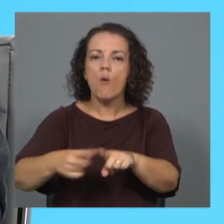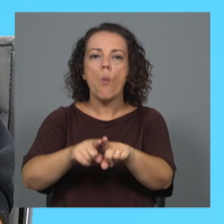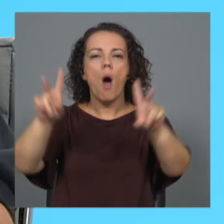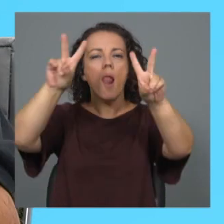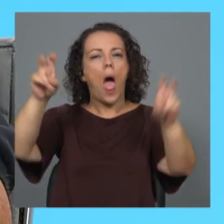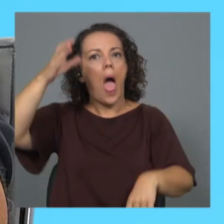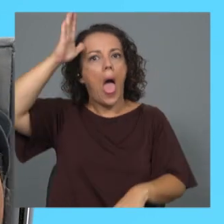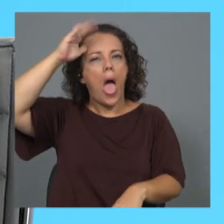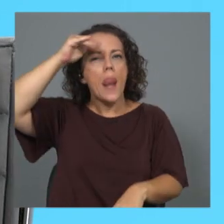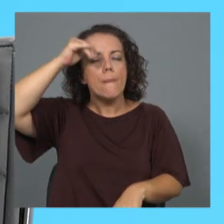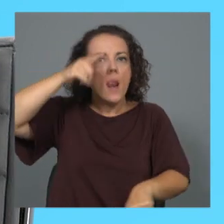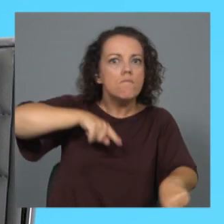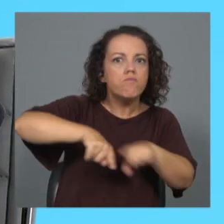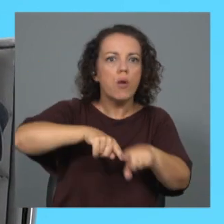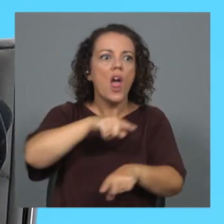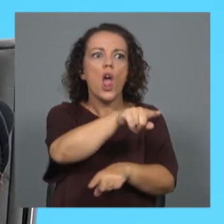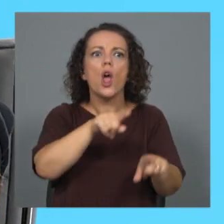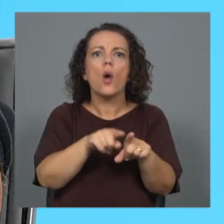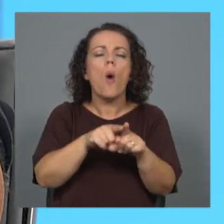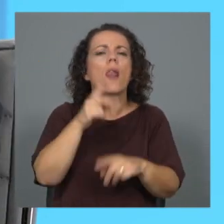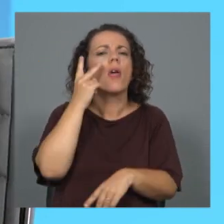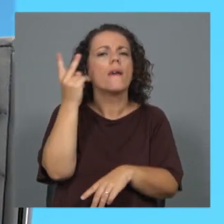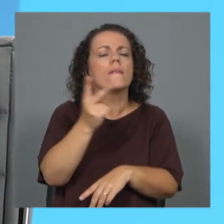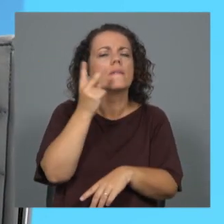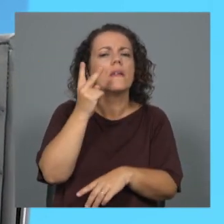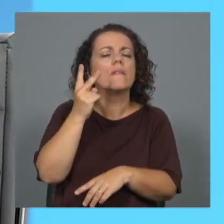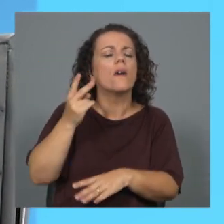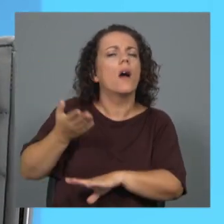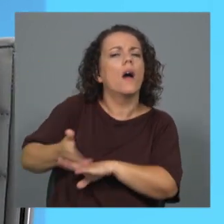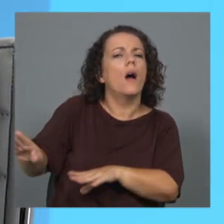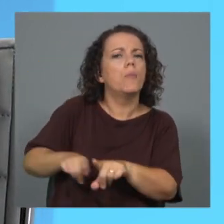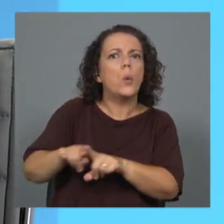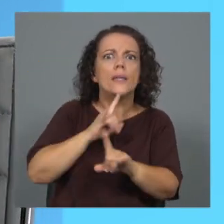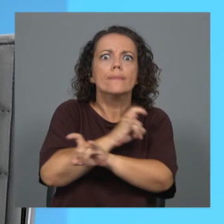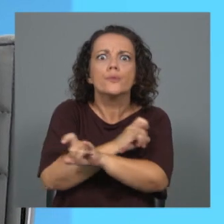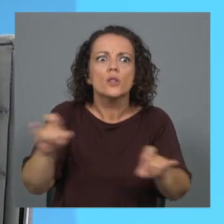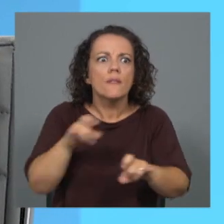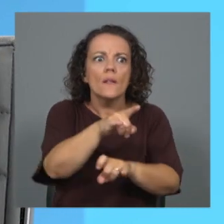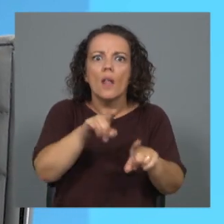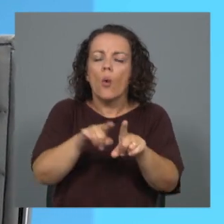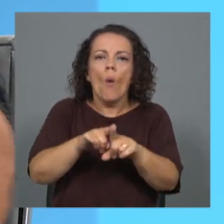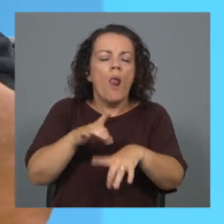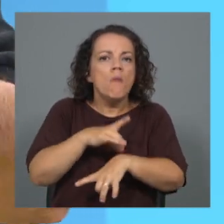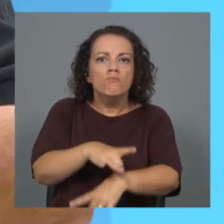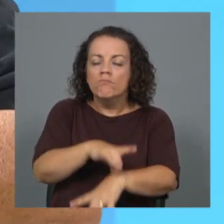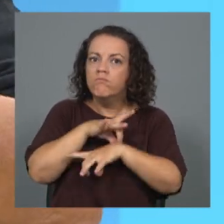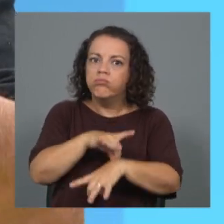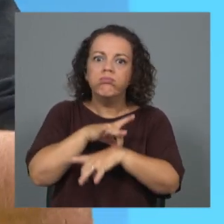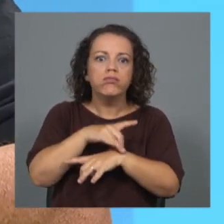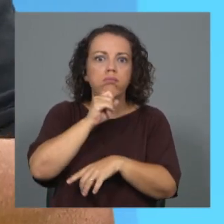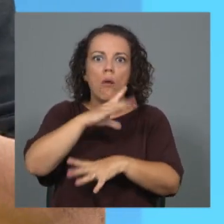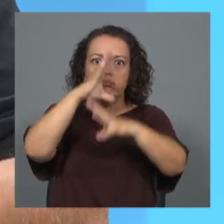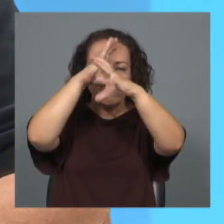é uma pessoa que não consegue viver sem aquilo. Quer dizer, aquilo é que dá sentido à vida. Ele vende-se àquilo, quer dizer, e depois às vezes até